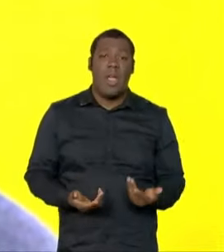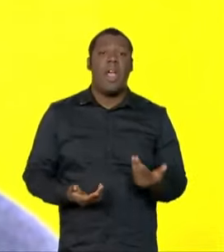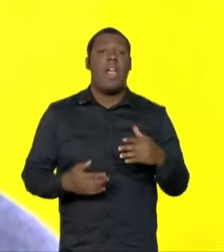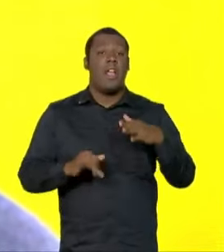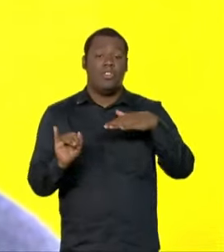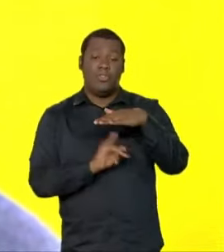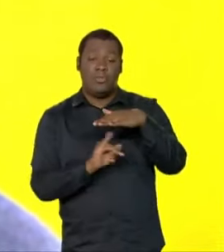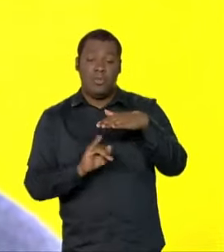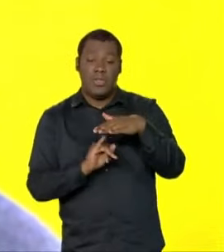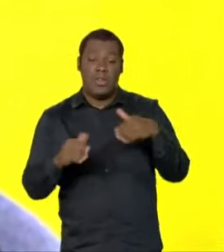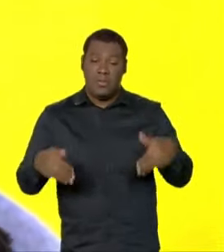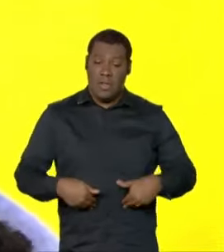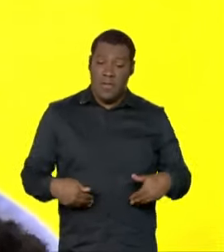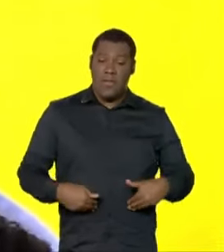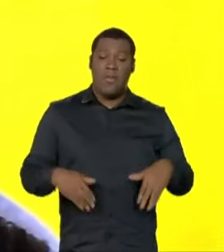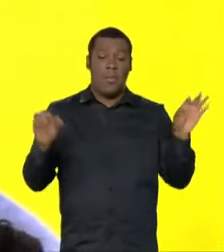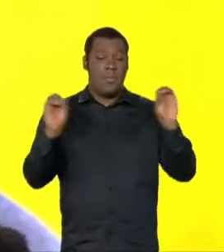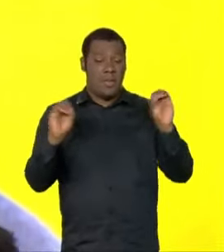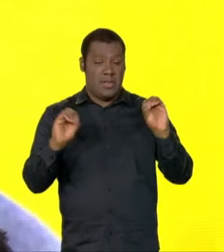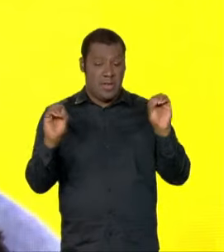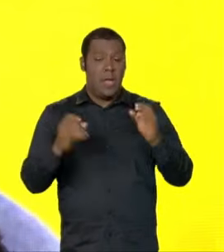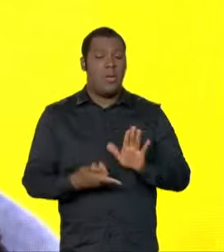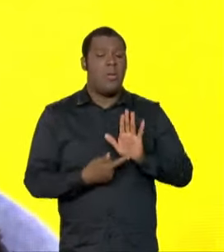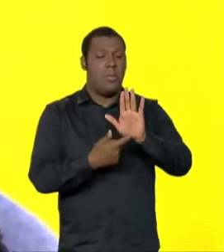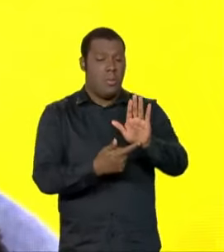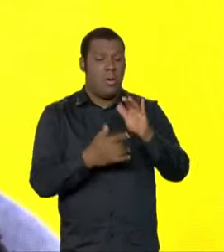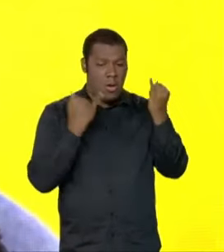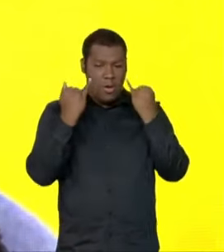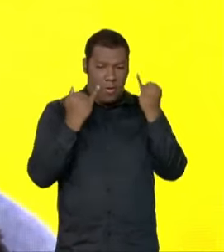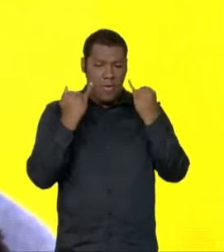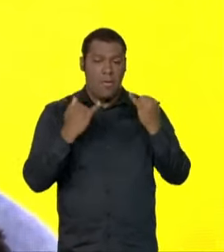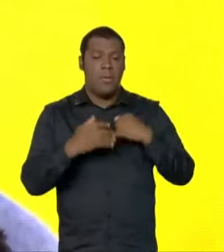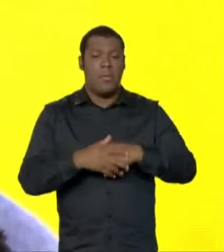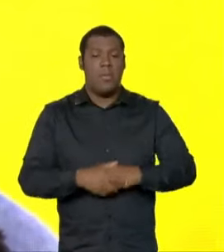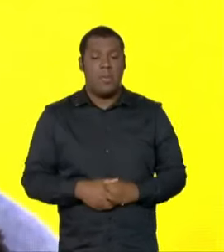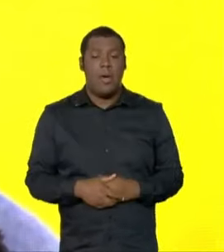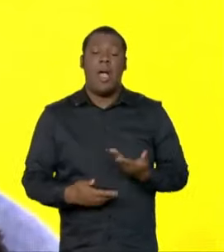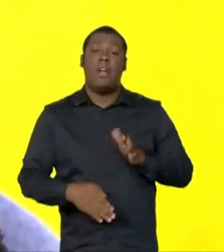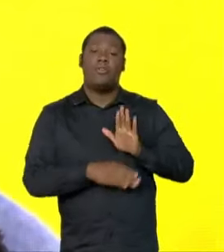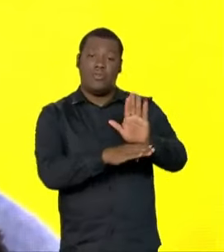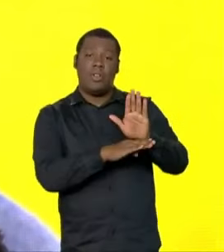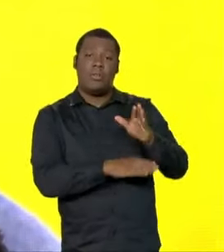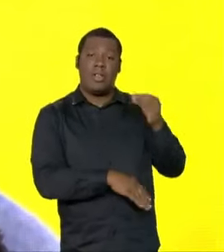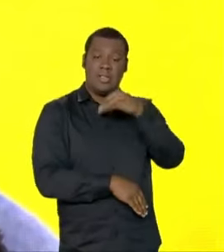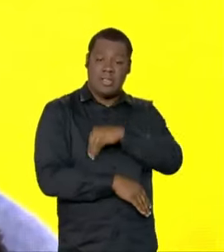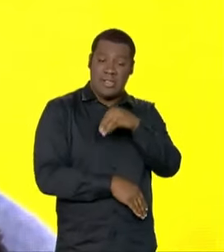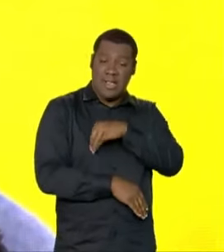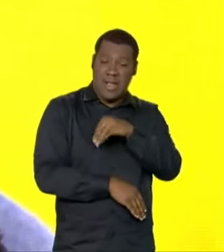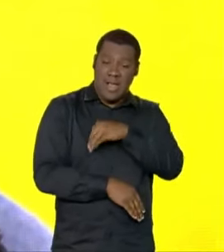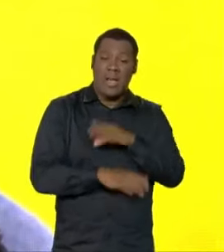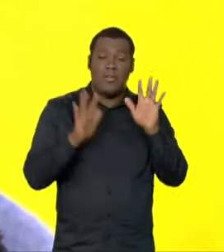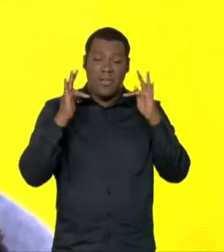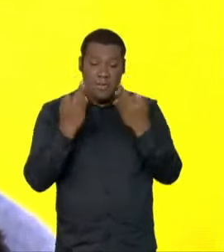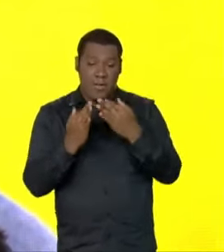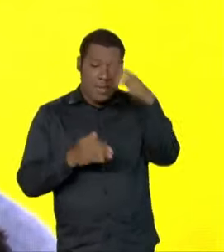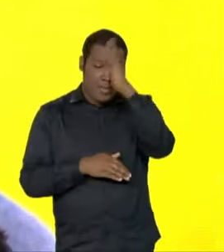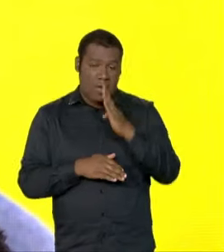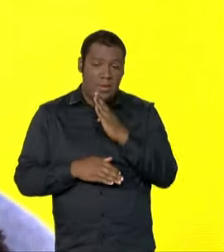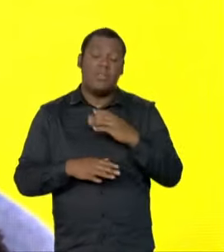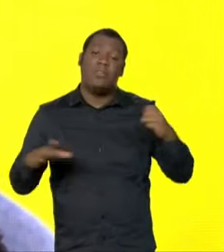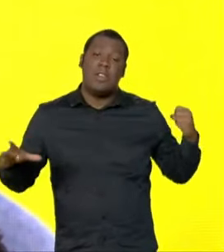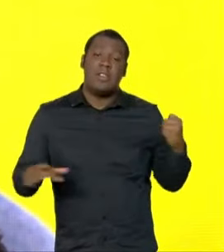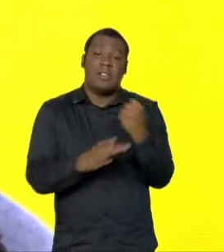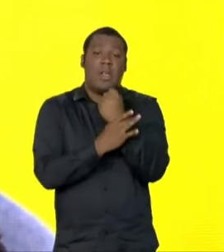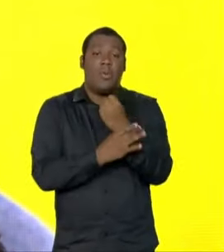Zero, ajudando no crescimento da renda dos brasileiros e brasileiras, trazendo segurança alimentar e